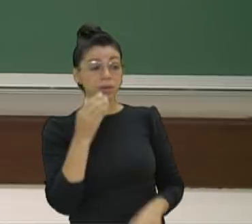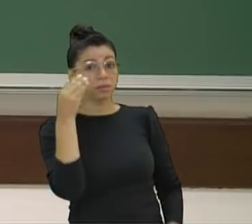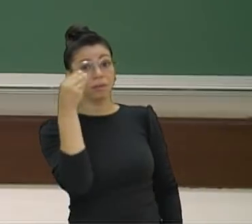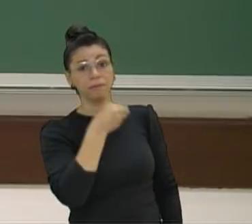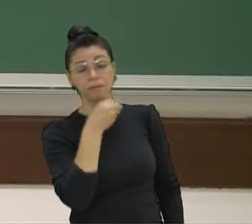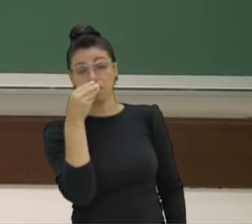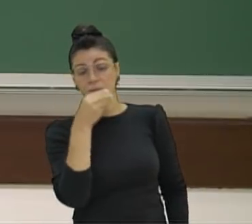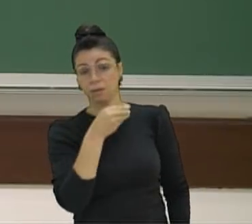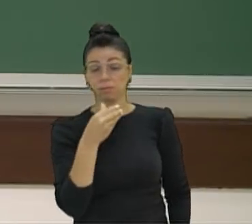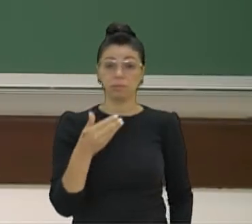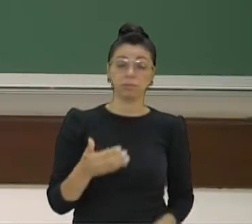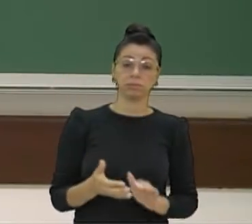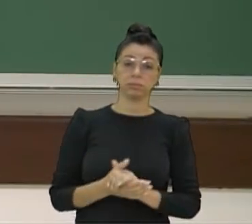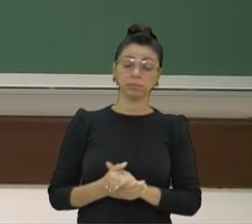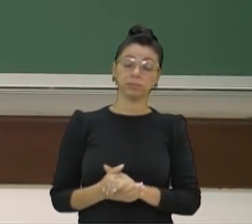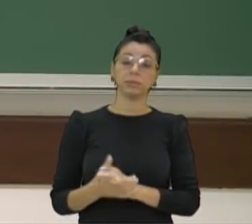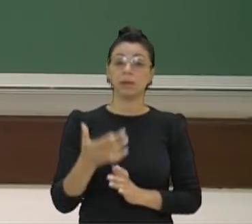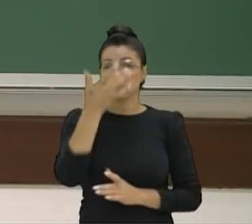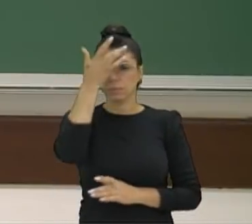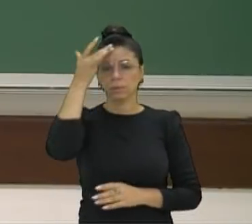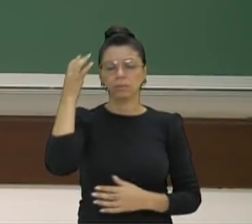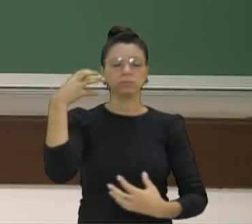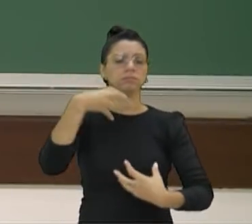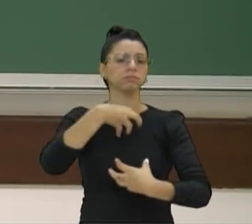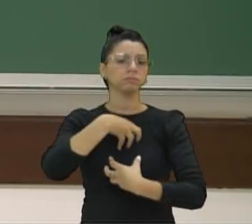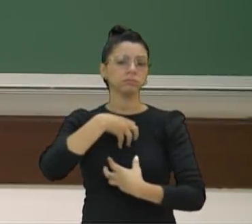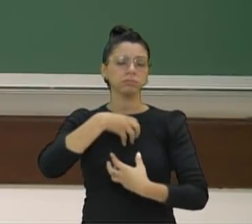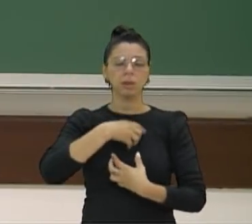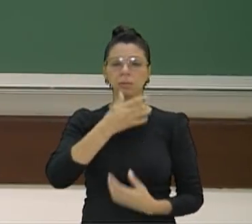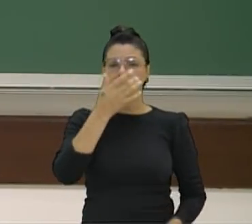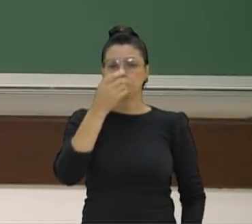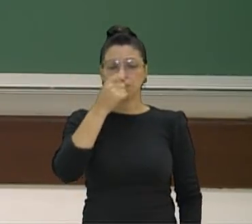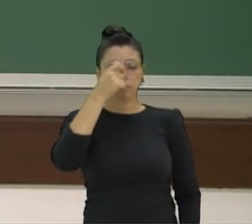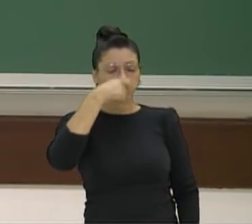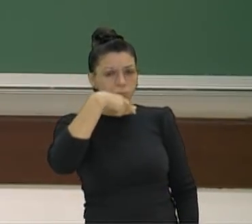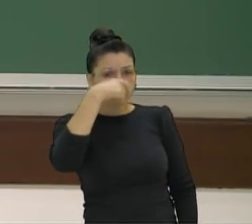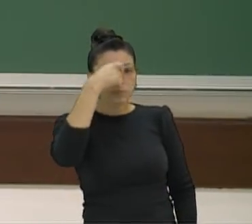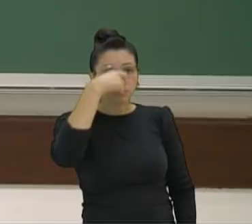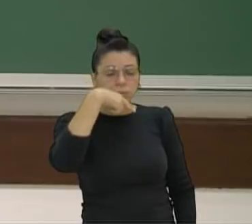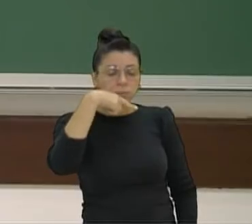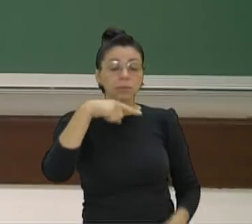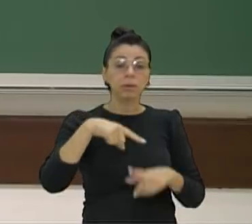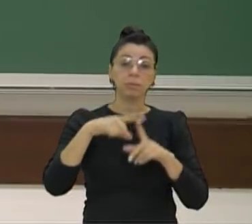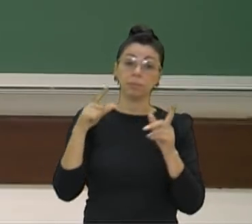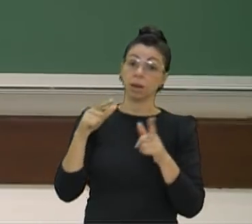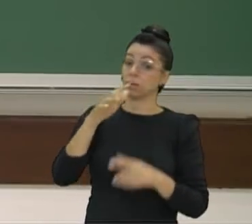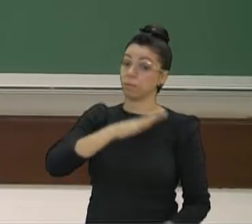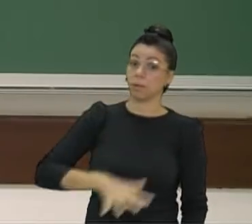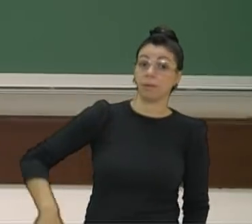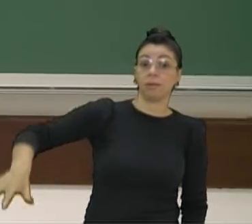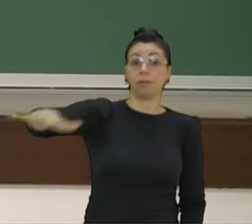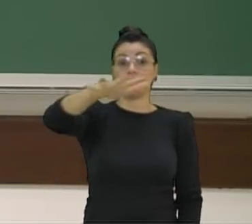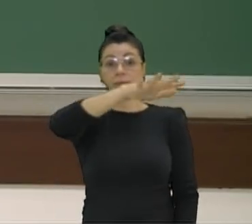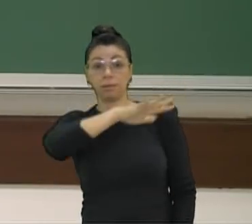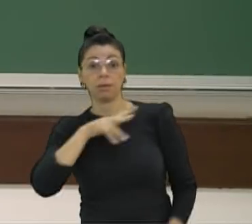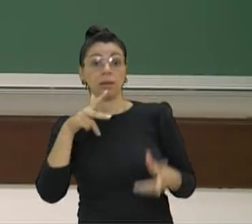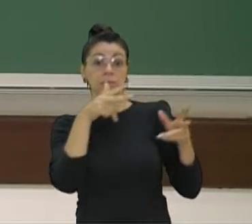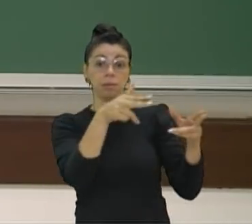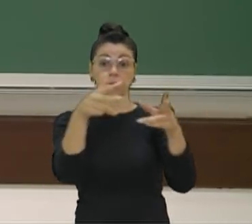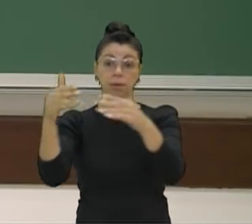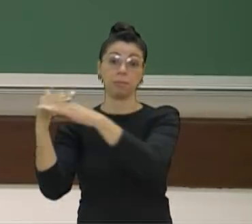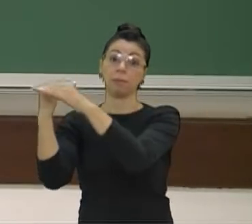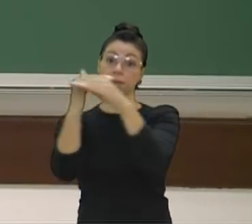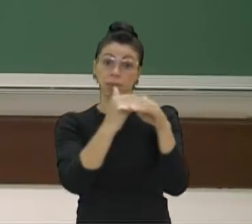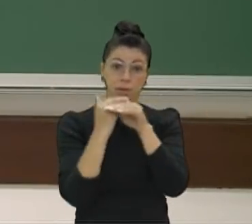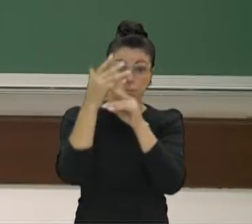moderadas. Muita gente sente apenas como se fosse um resfriado, os sintomas, mas isso não é geral, não é para todo mundo, né?